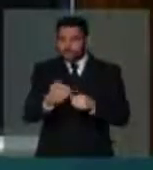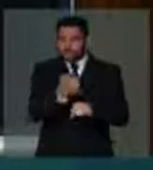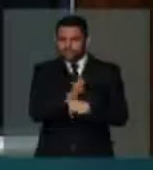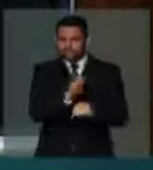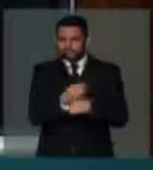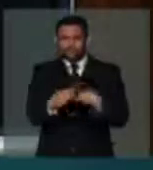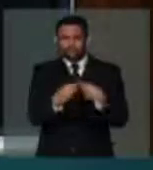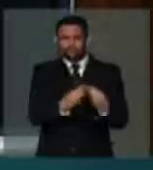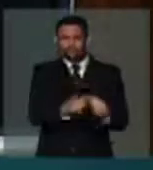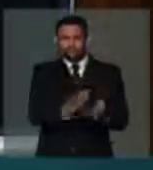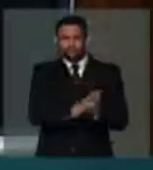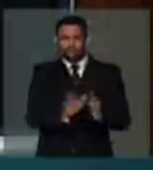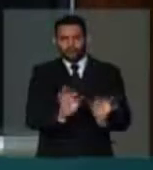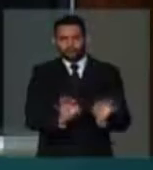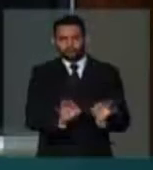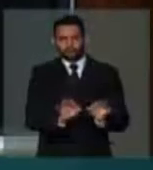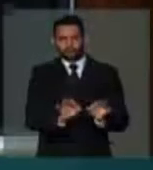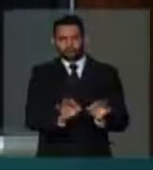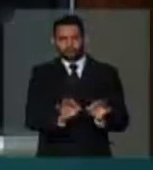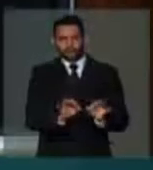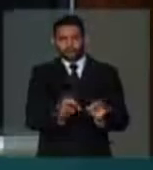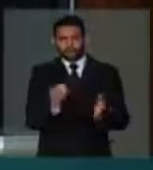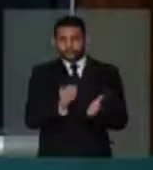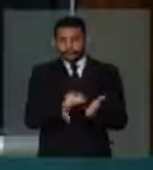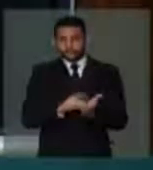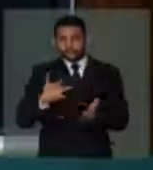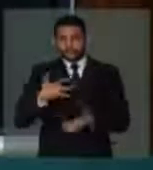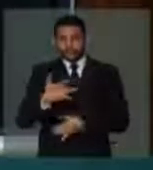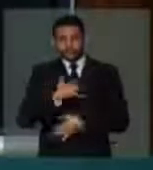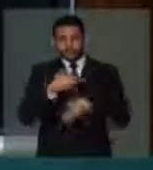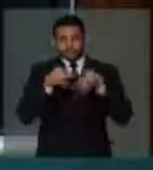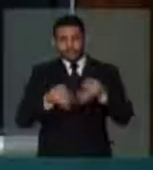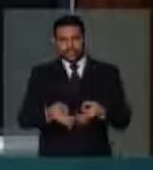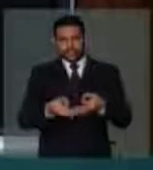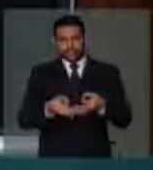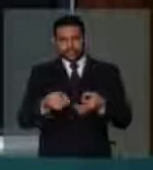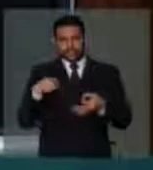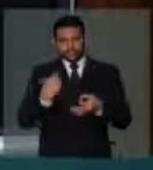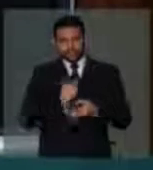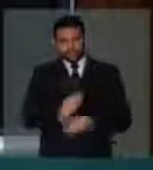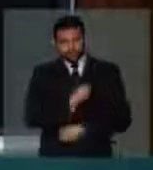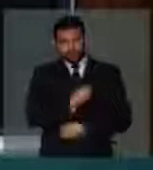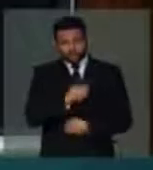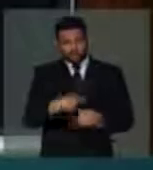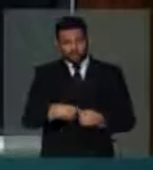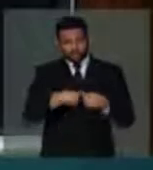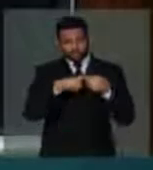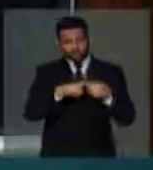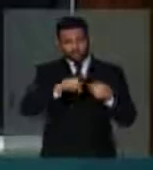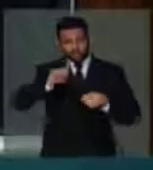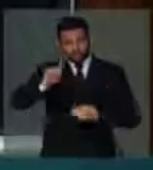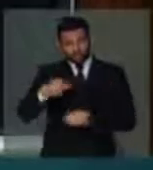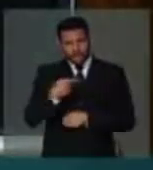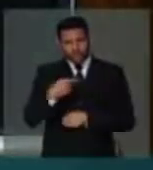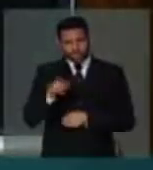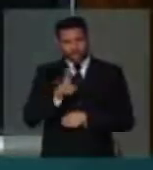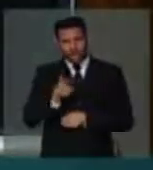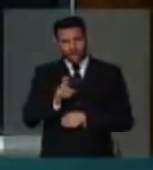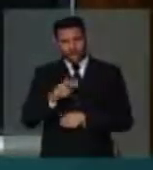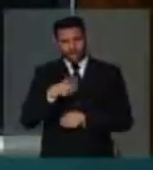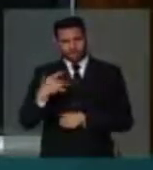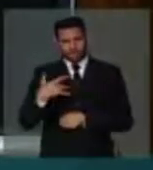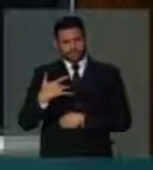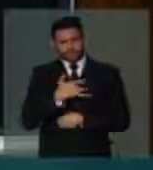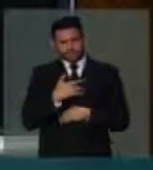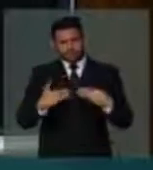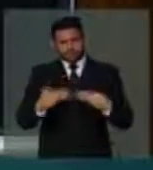Estado não estão oferecendo. Sem a saúde adequada, que nós temos convênios de milhões de reais do Ministério da